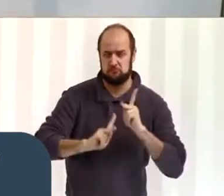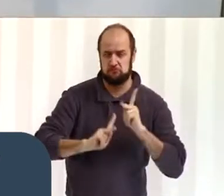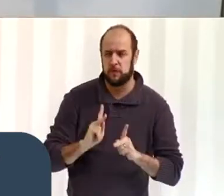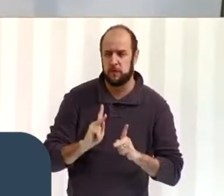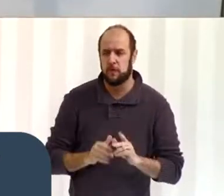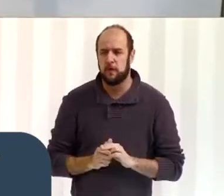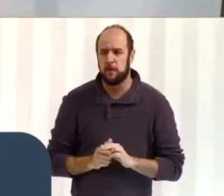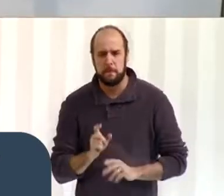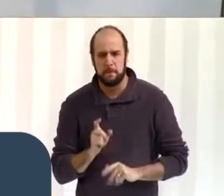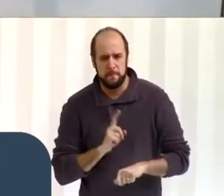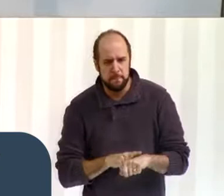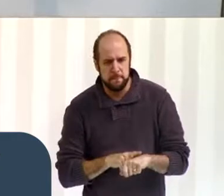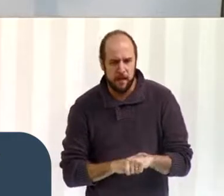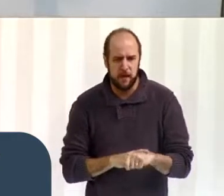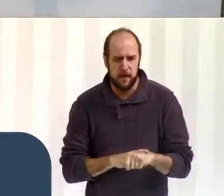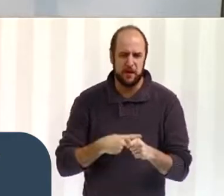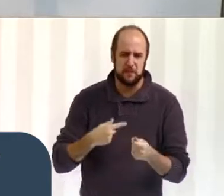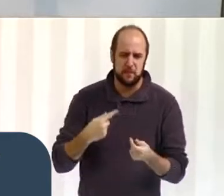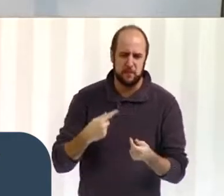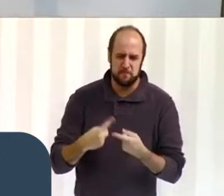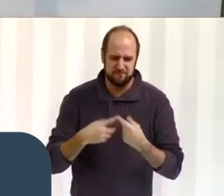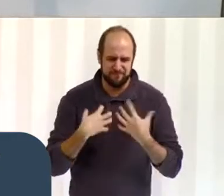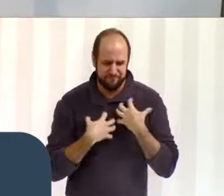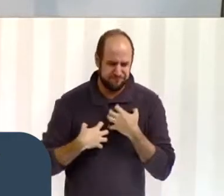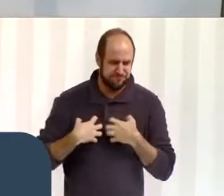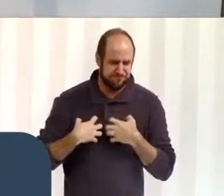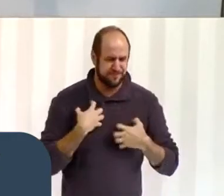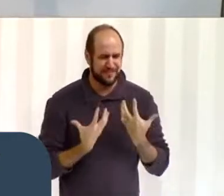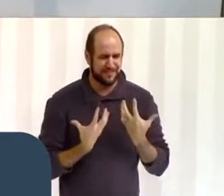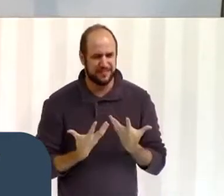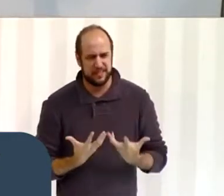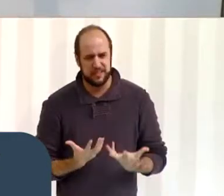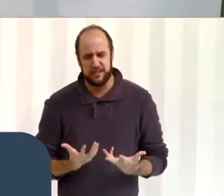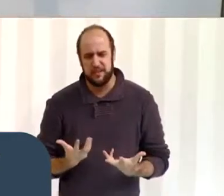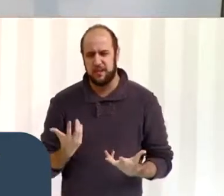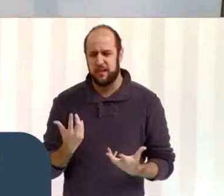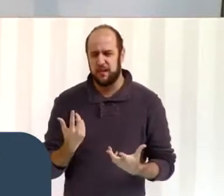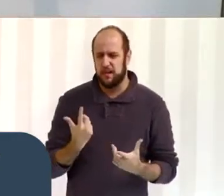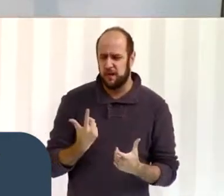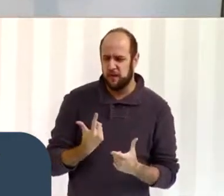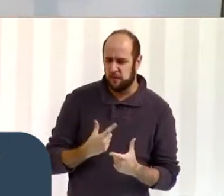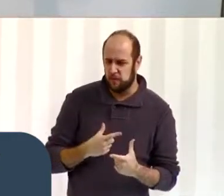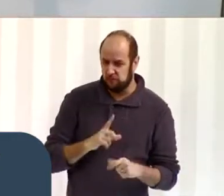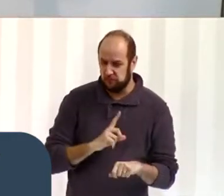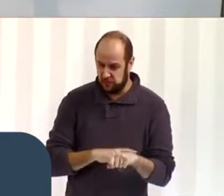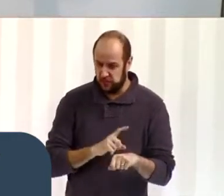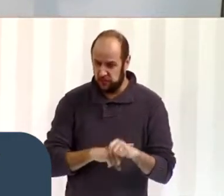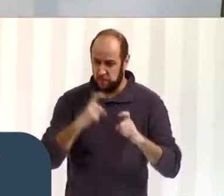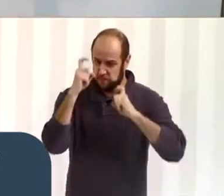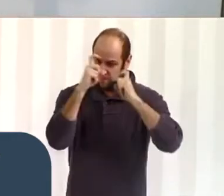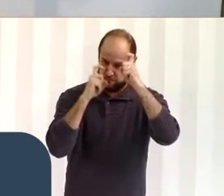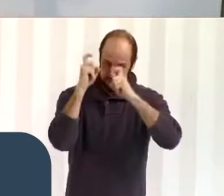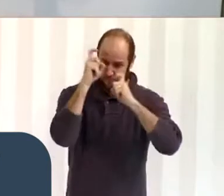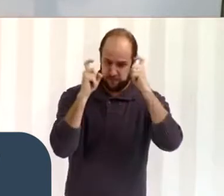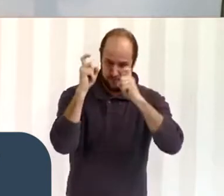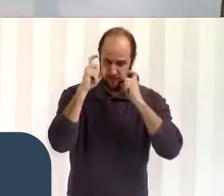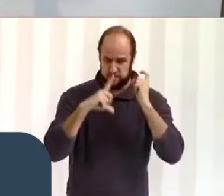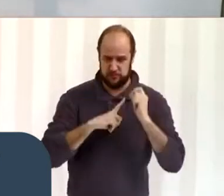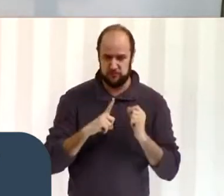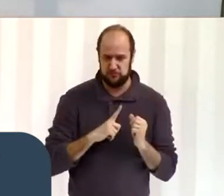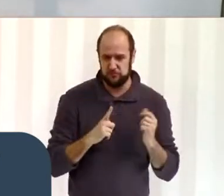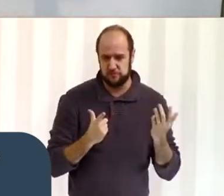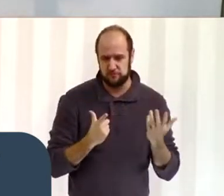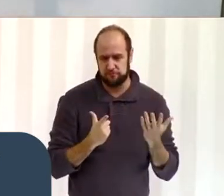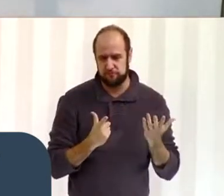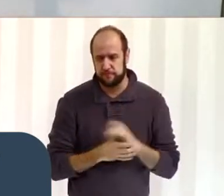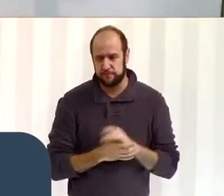período marcado por inquietações, um período marcado por preocupações.